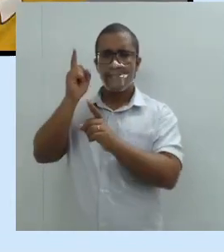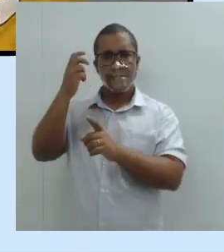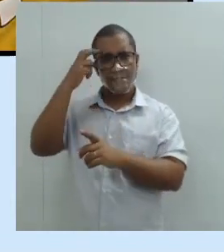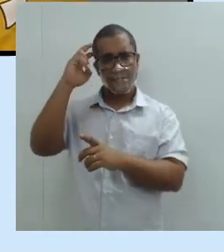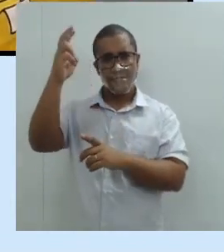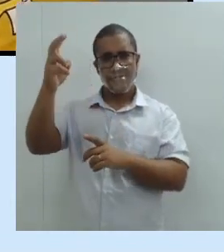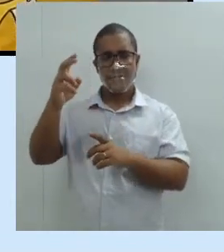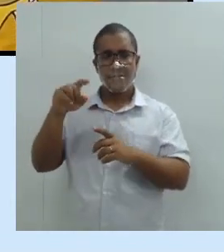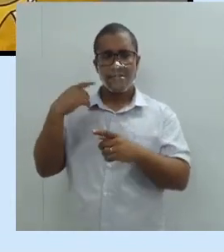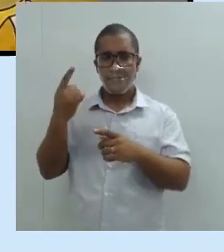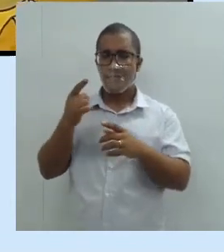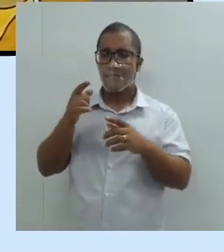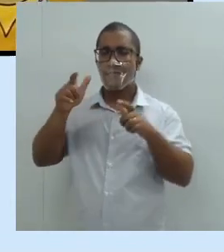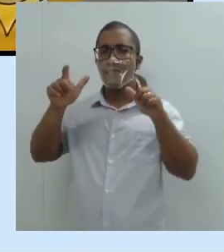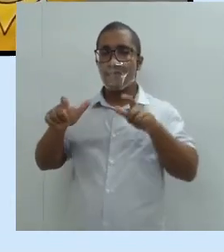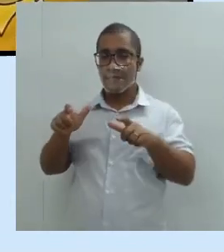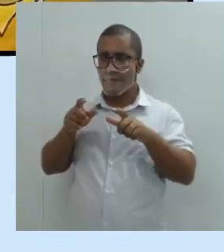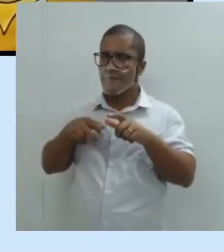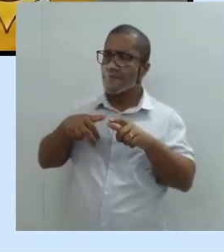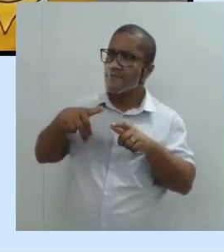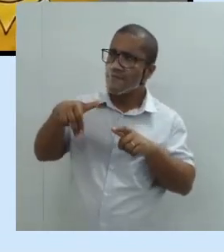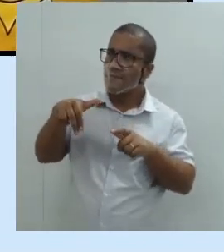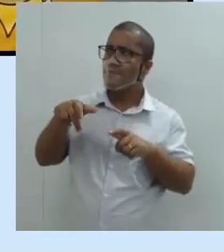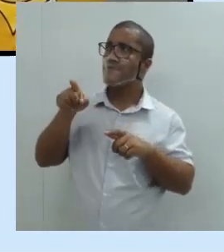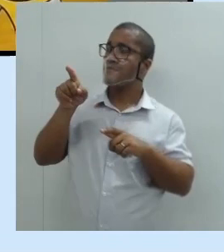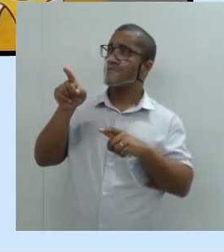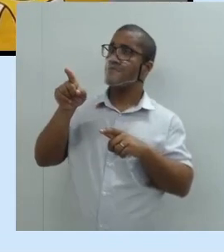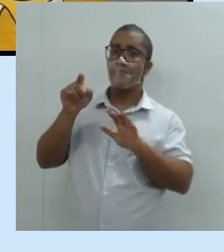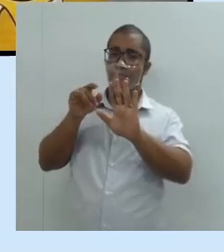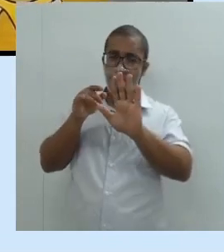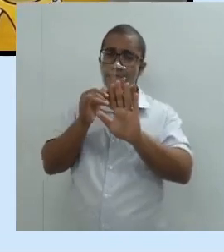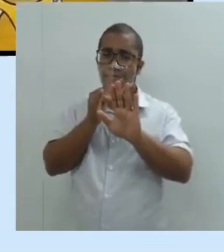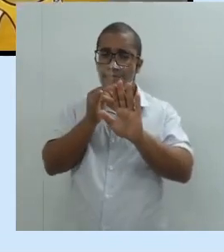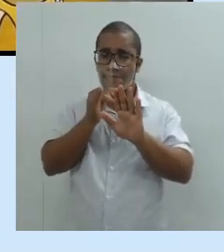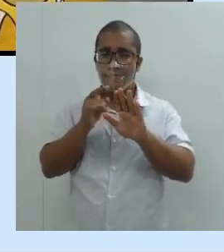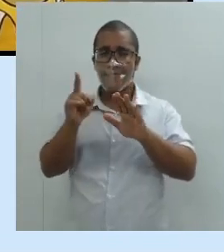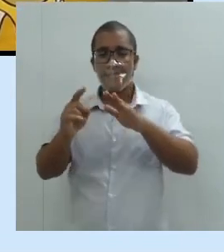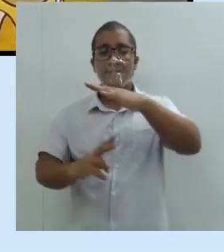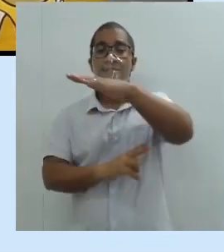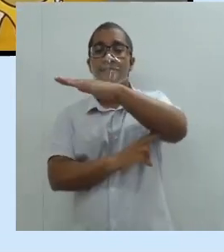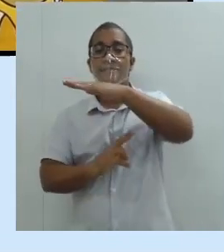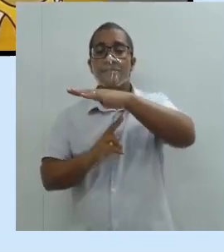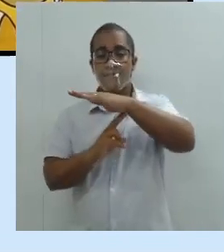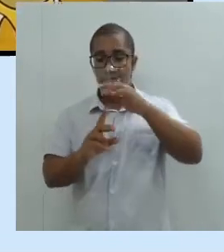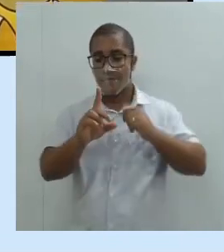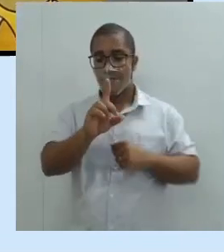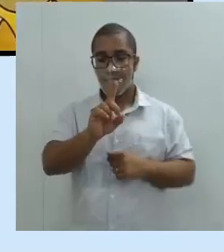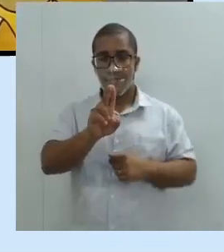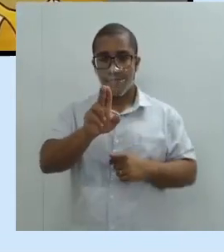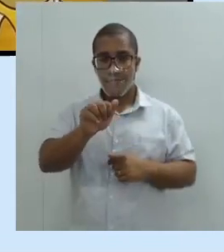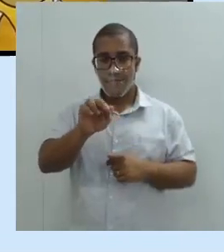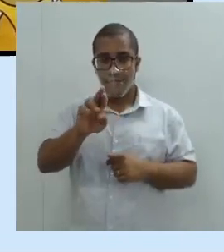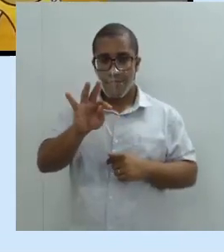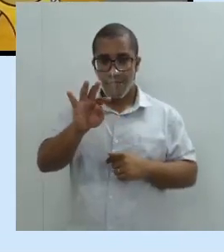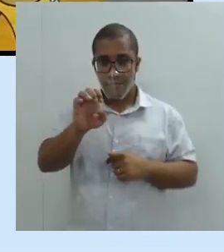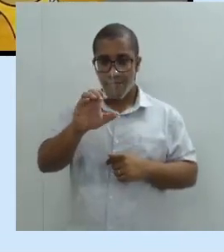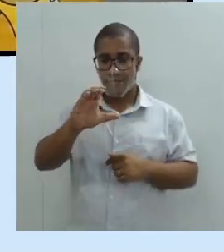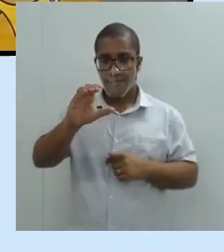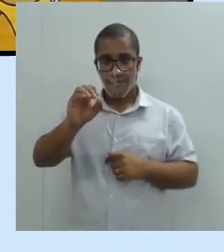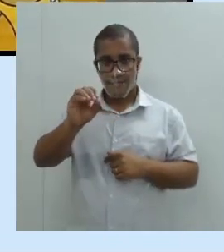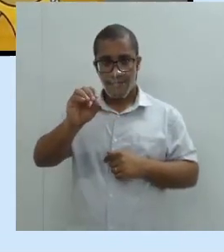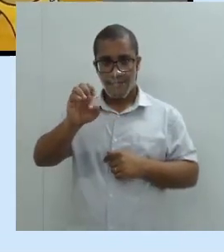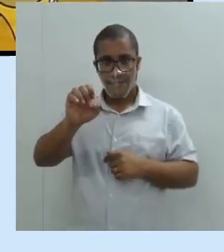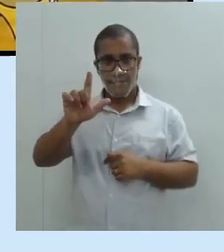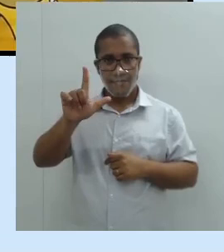gente passa por um determinado lugar, exemplo disso, quando a gente passa ali na Ponte Duarte Coelho, você que é de Recife, Ponte Duarte Coelho, a